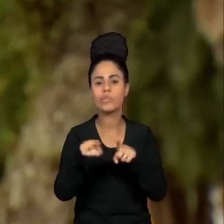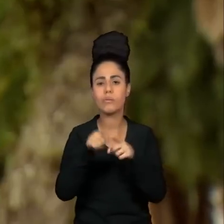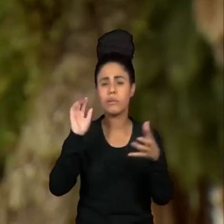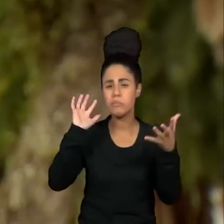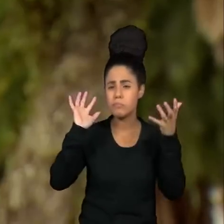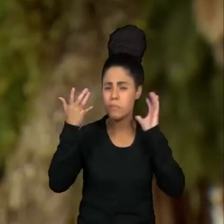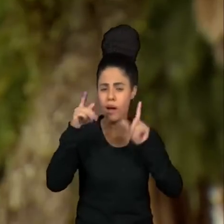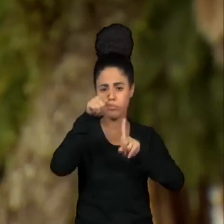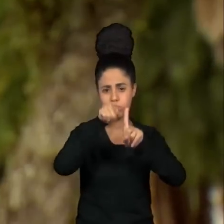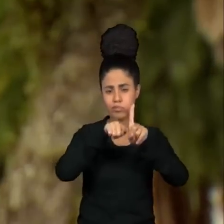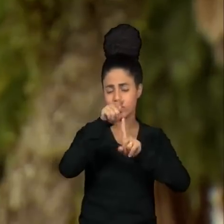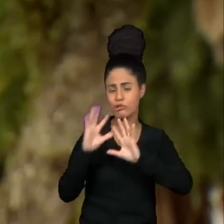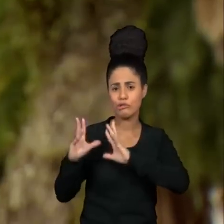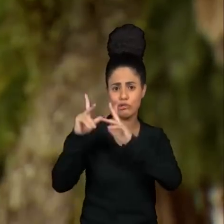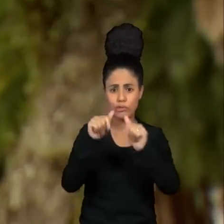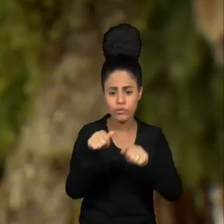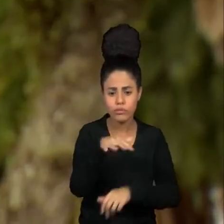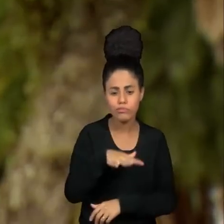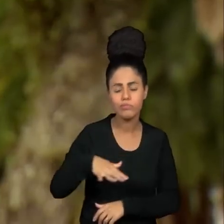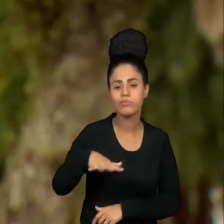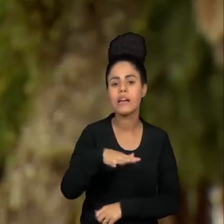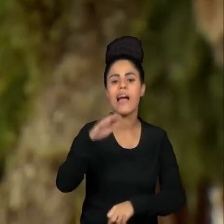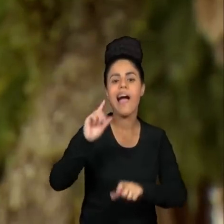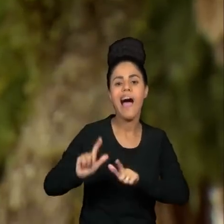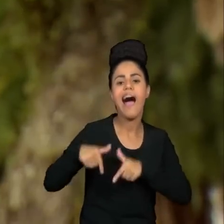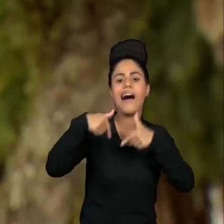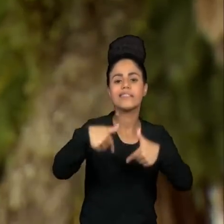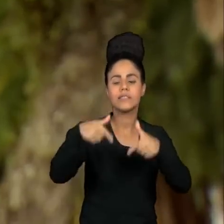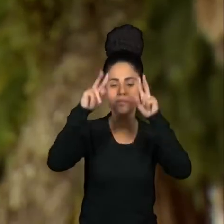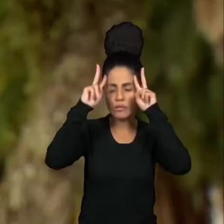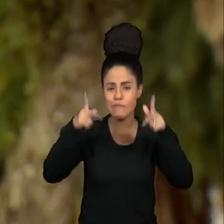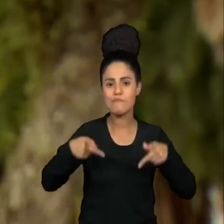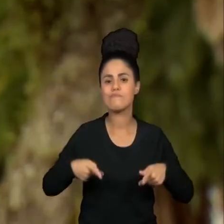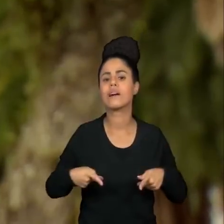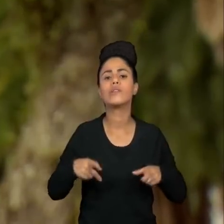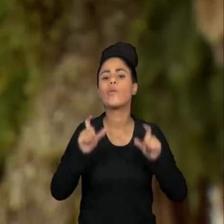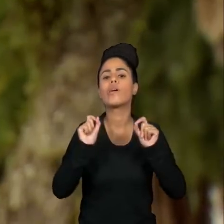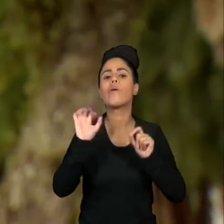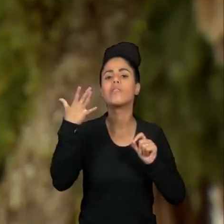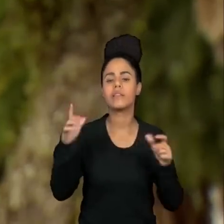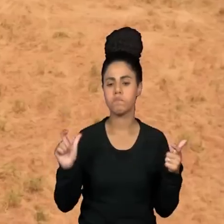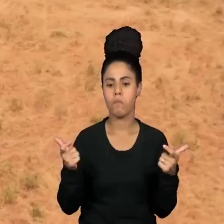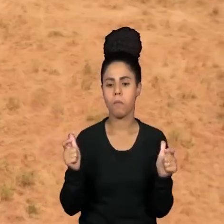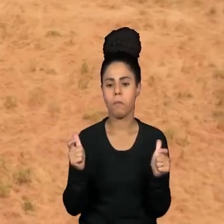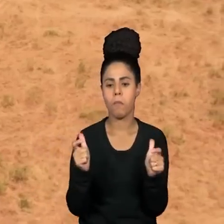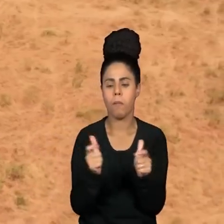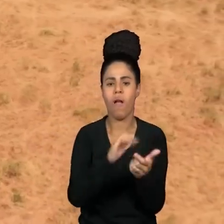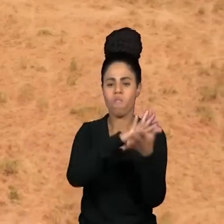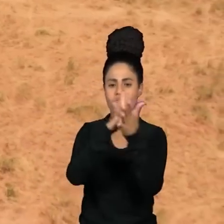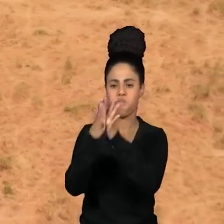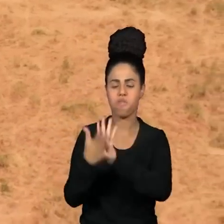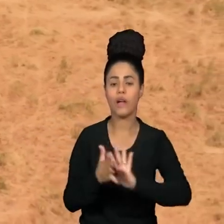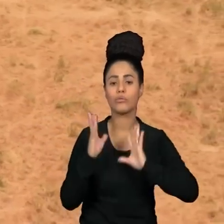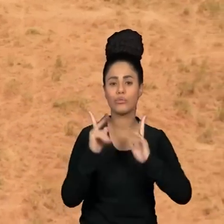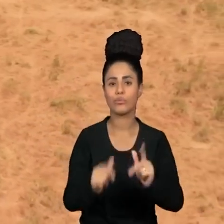ecossistemas inteiros. As ações humanas estão criando um cenário para uma extinção em massa.